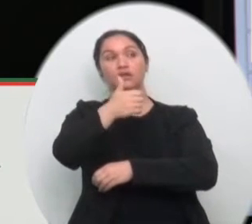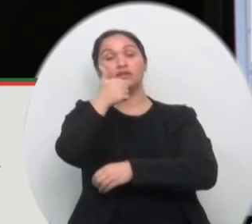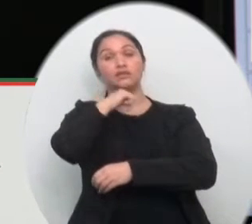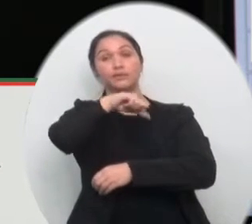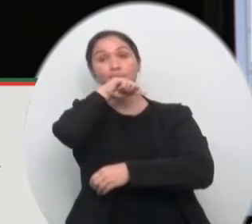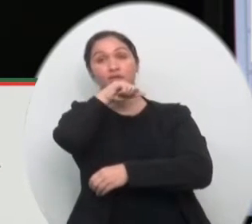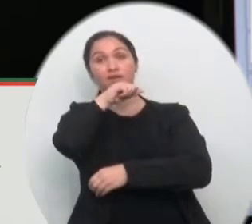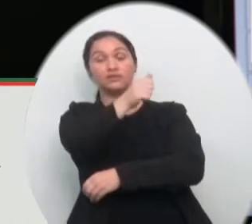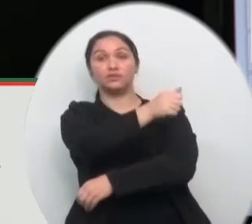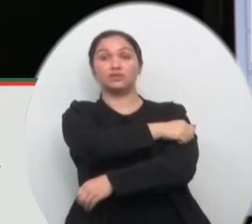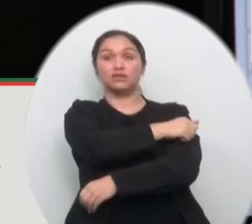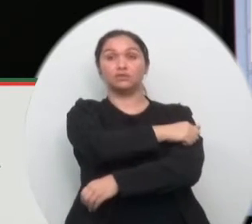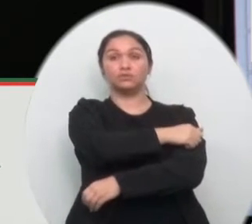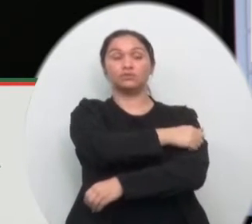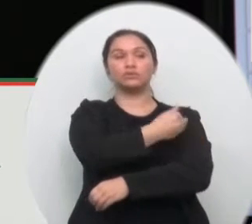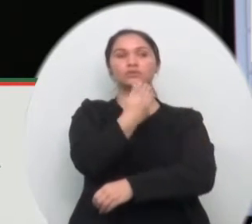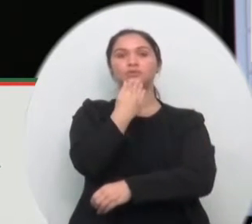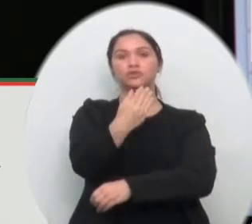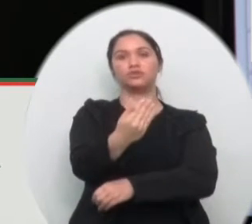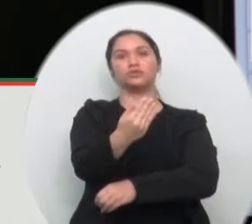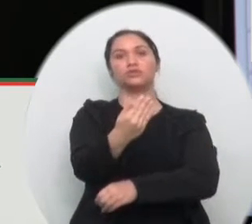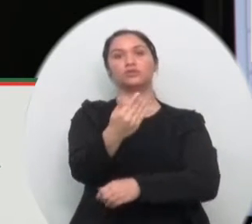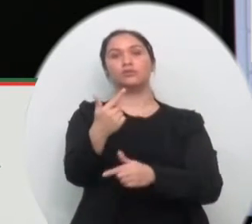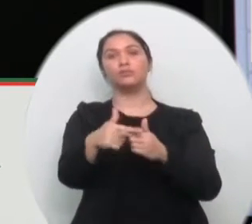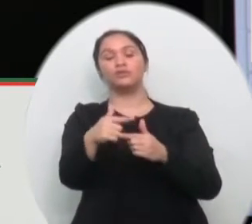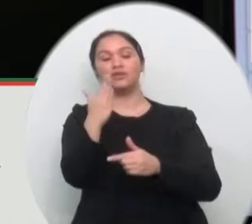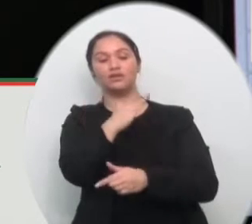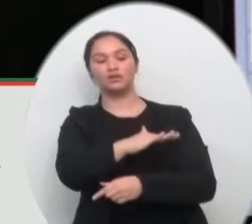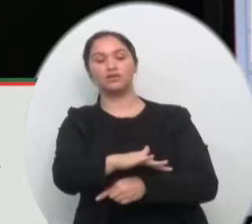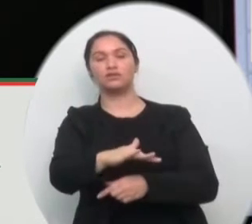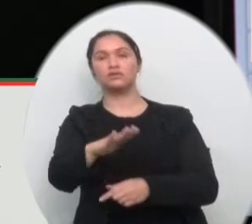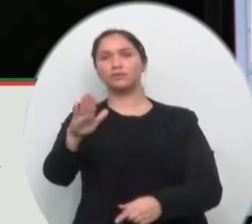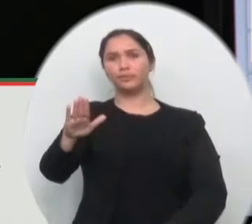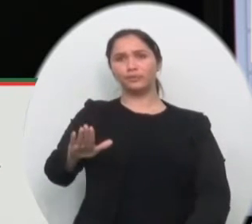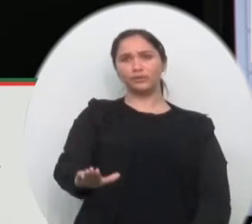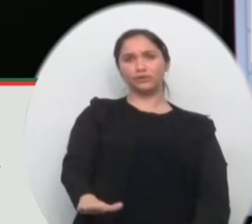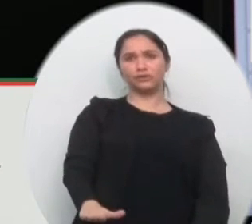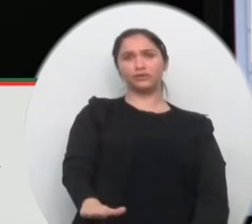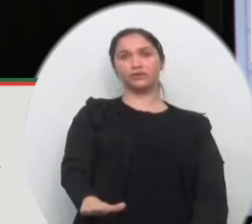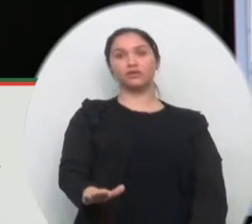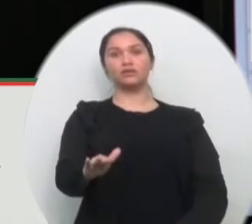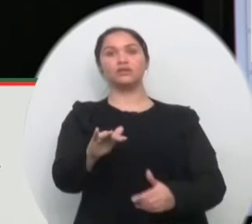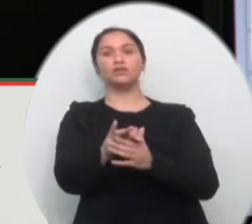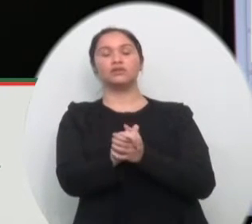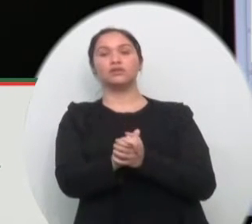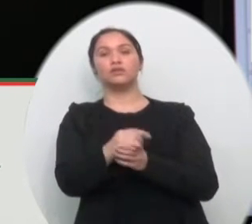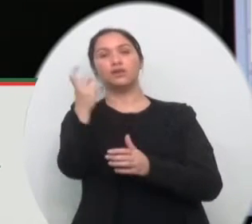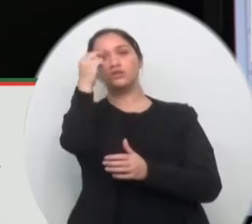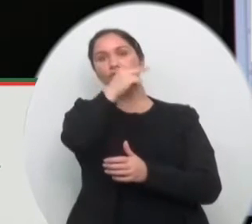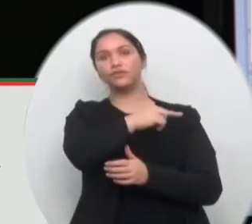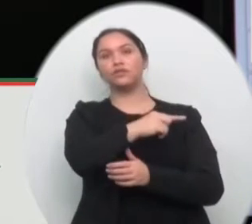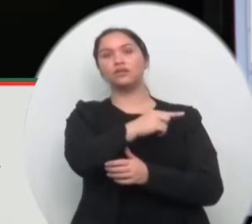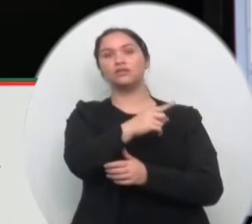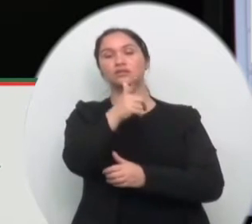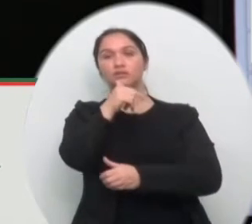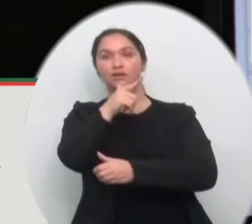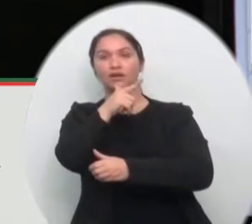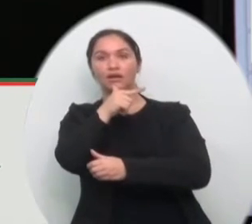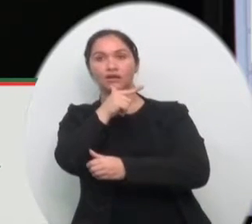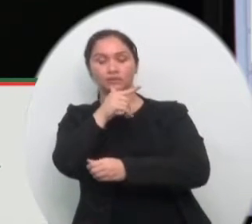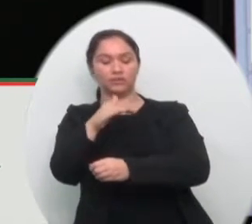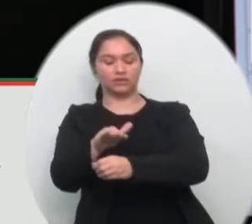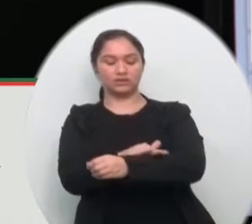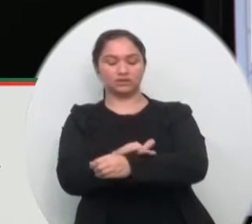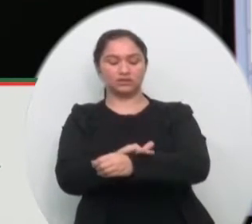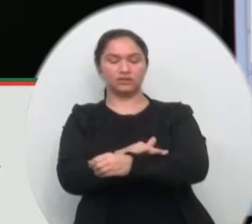vezes, os alunos, né, as crianças pequenas, há um descuido às vezes também, né, do ônibus pega e respringa, logicamente,